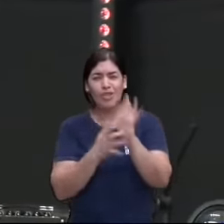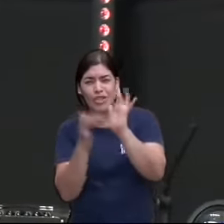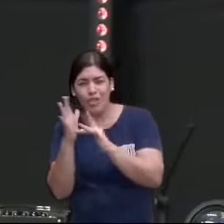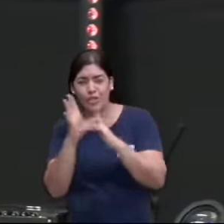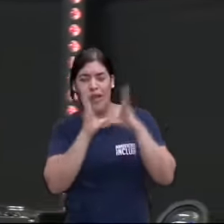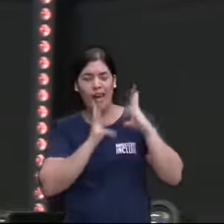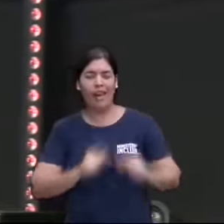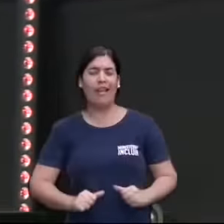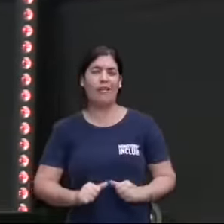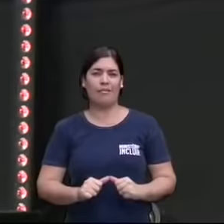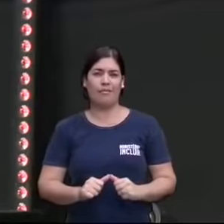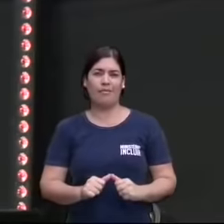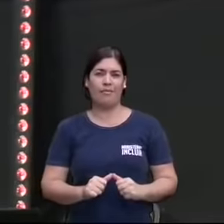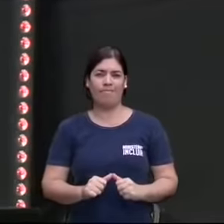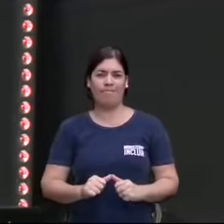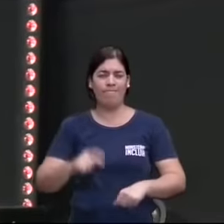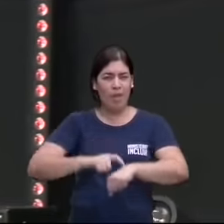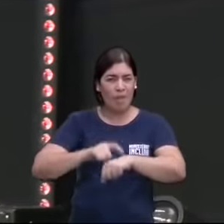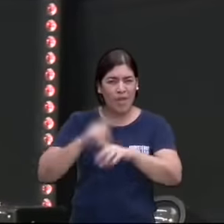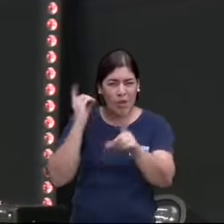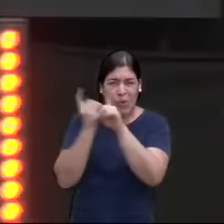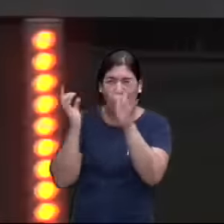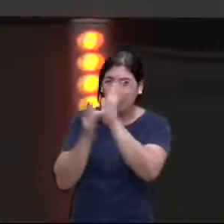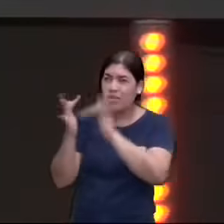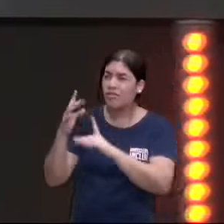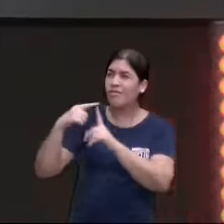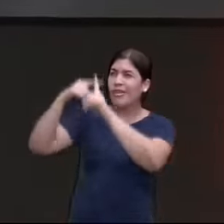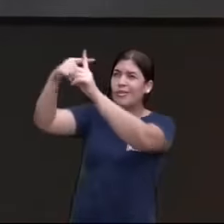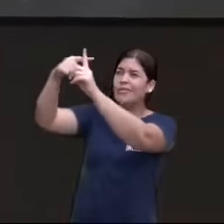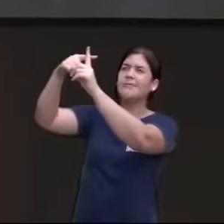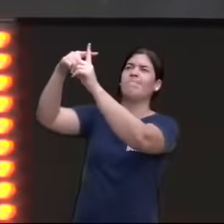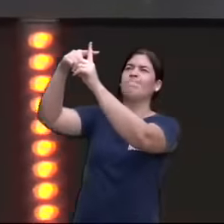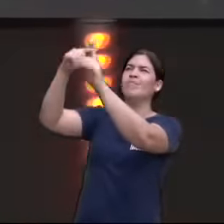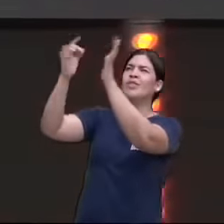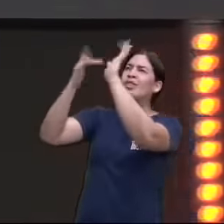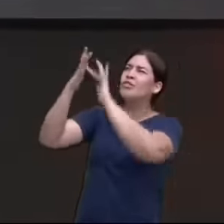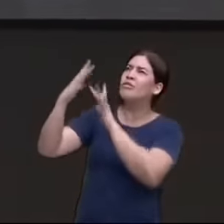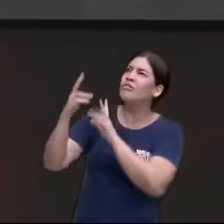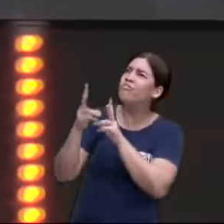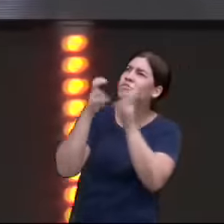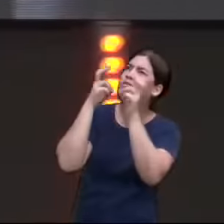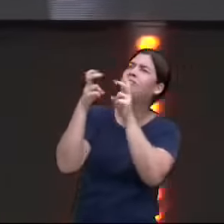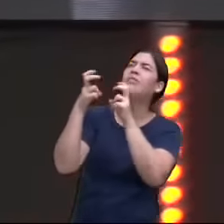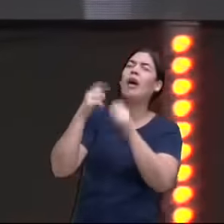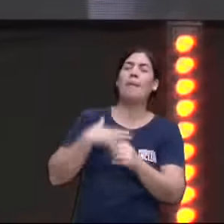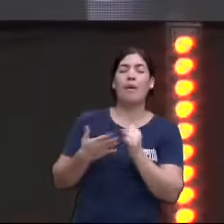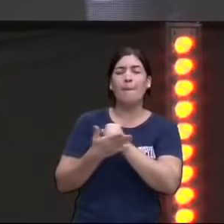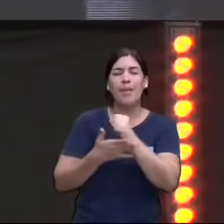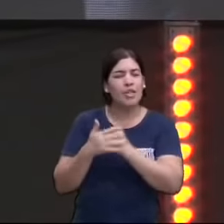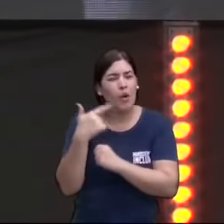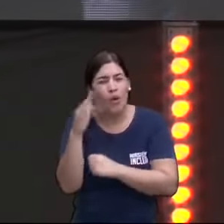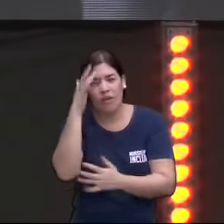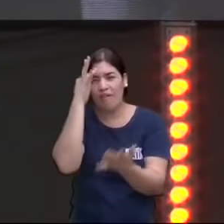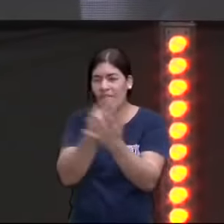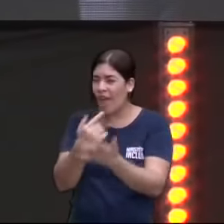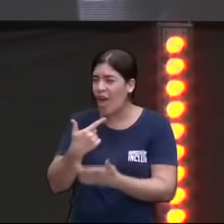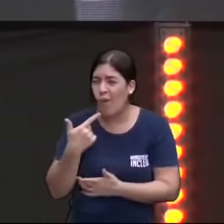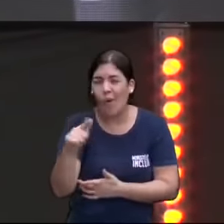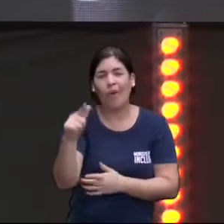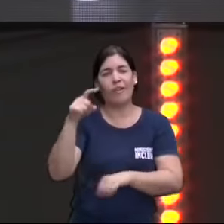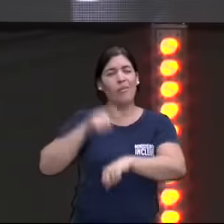Cristo, minhas convicções são outras, meus pensamentos são outros, meus princípios são outros, minha fé é outra,